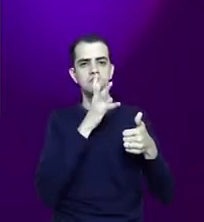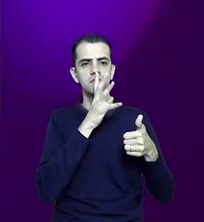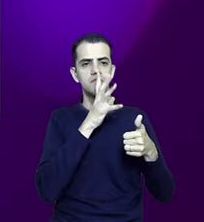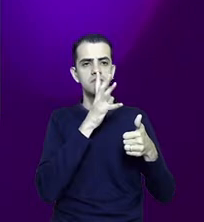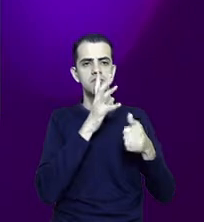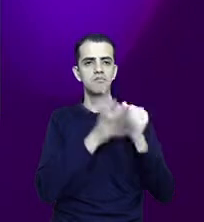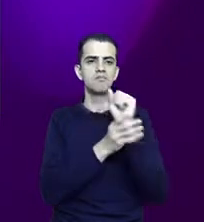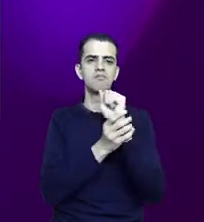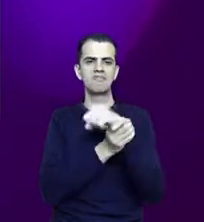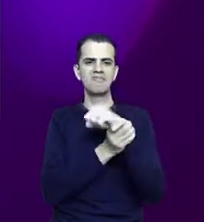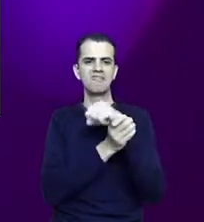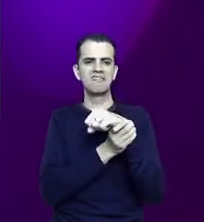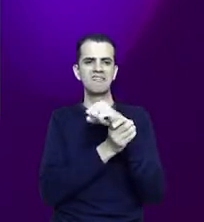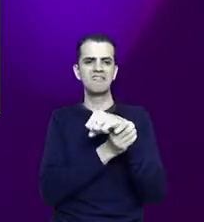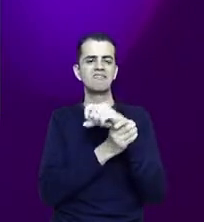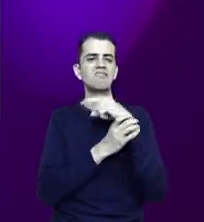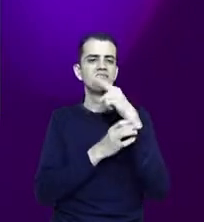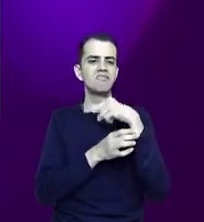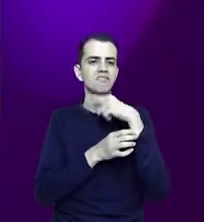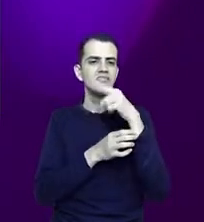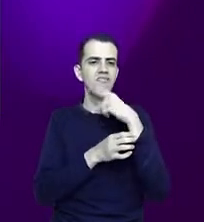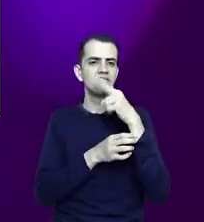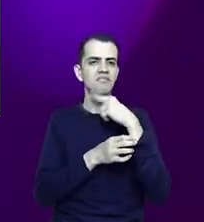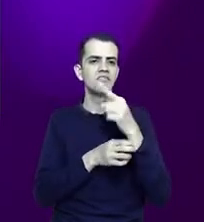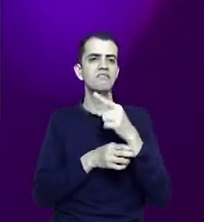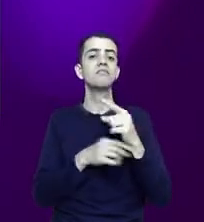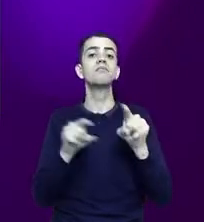do punho, não tinha alteração nenhuma